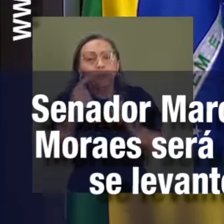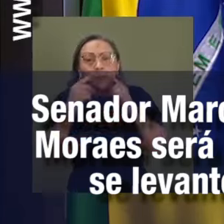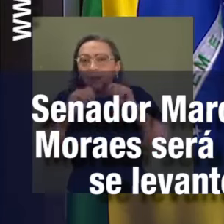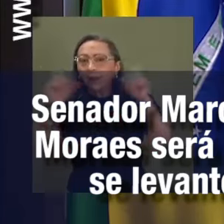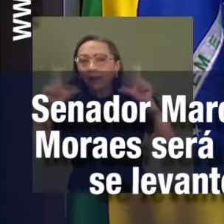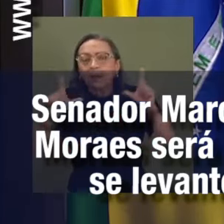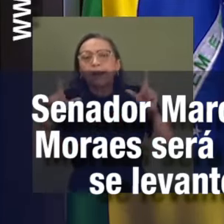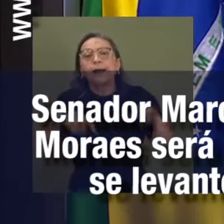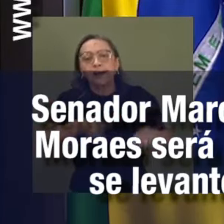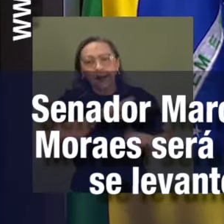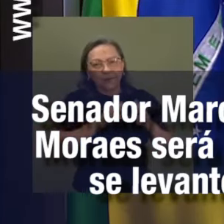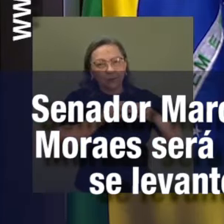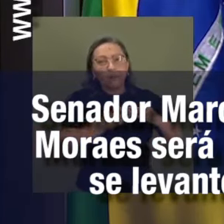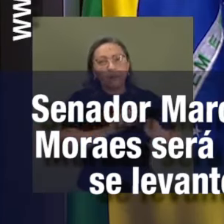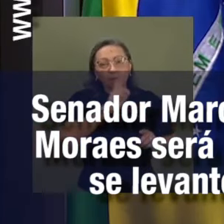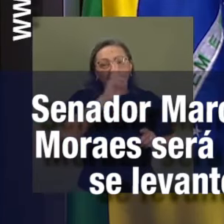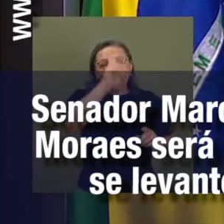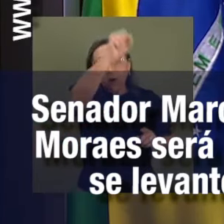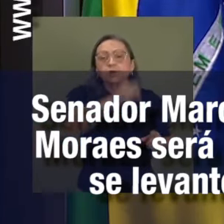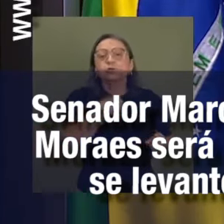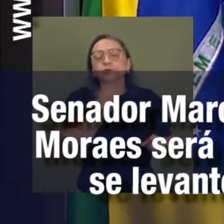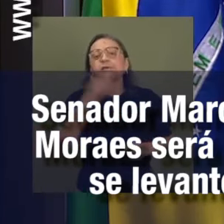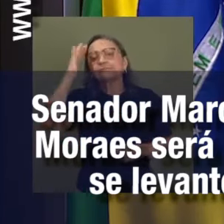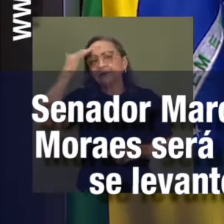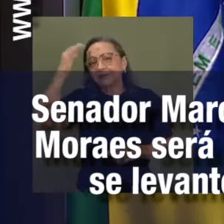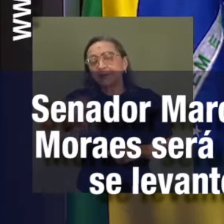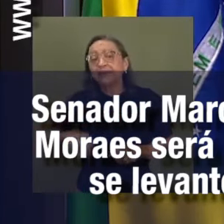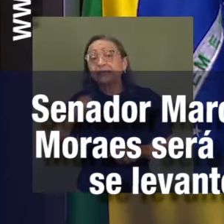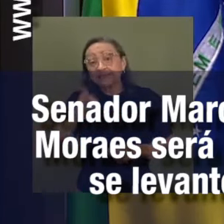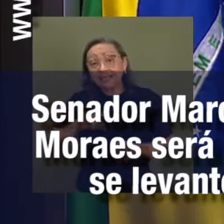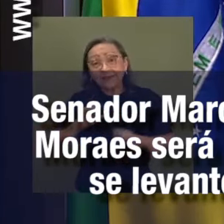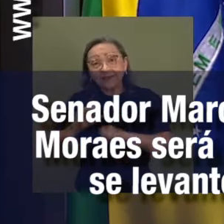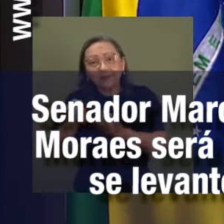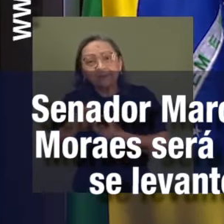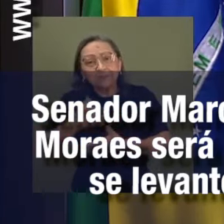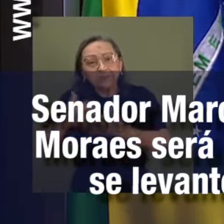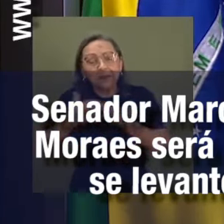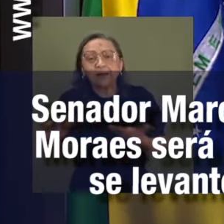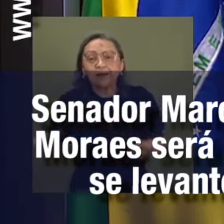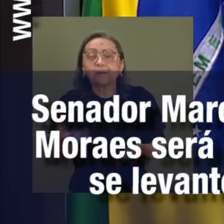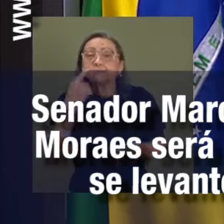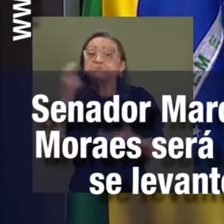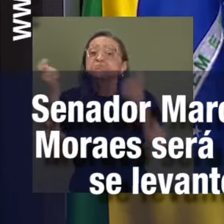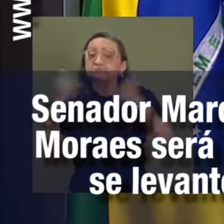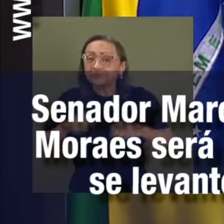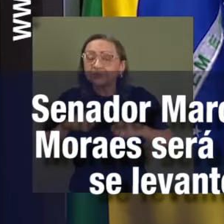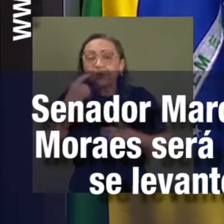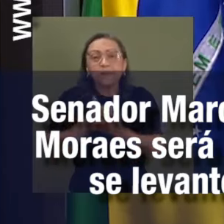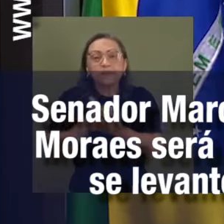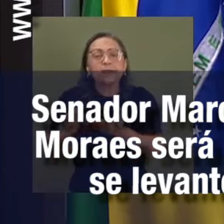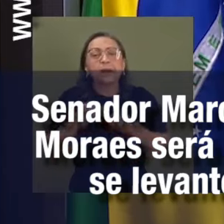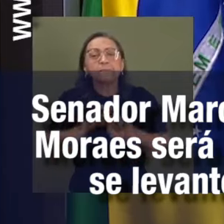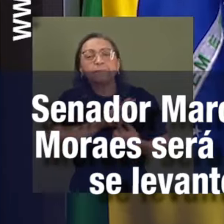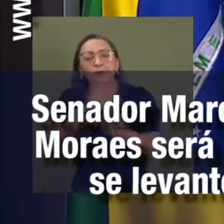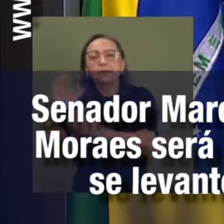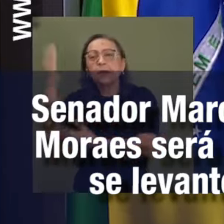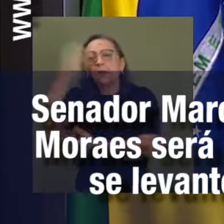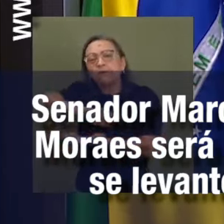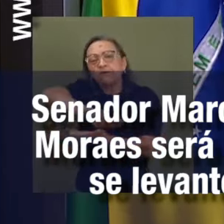entendemos, o grupo que nós tínhamos no Capitólio, entendemos que ele estava se fortalecendo, e que então teria possibilidade de já começar a soltar as provas para